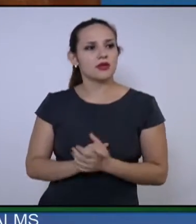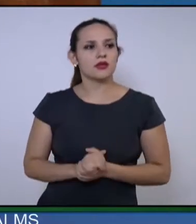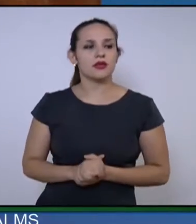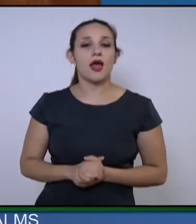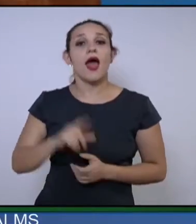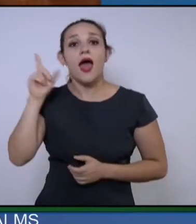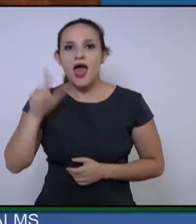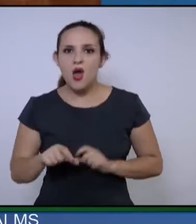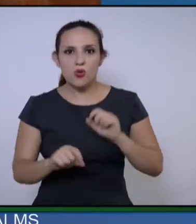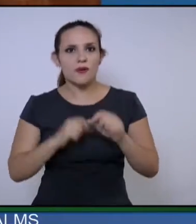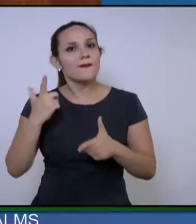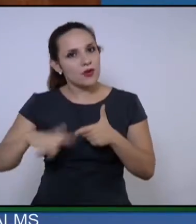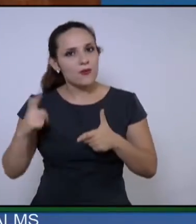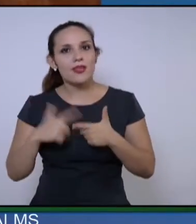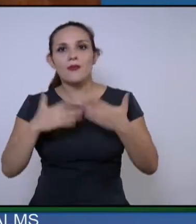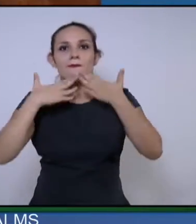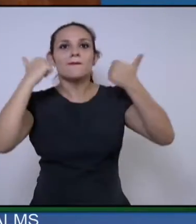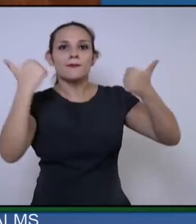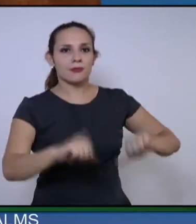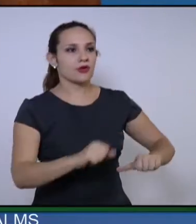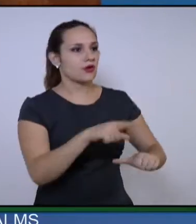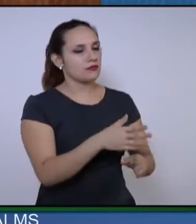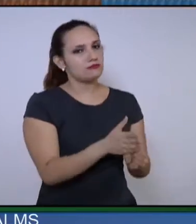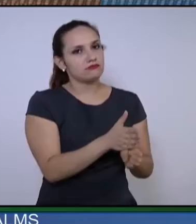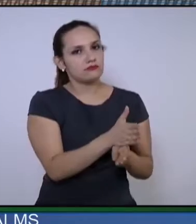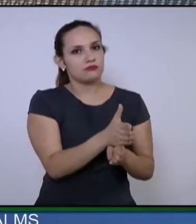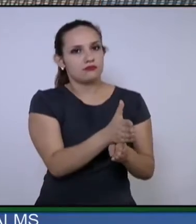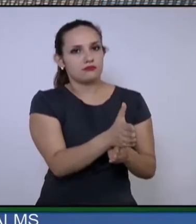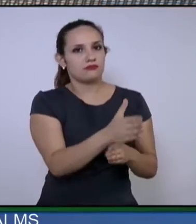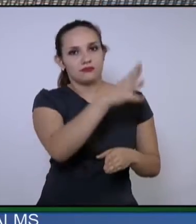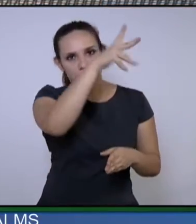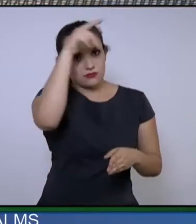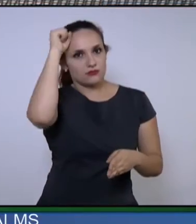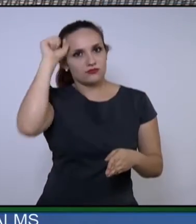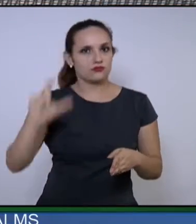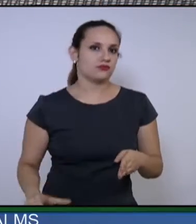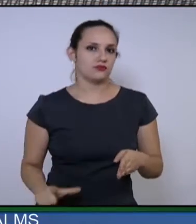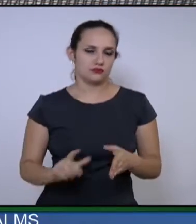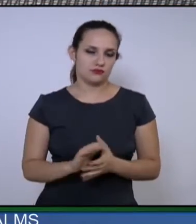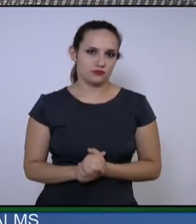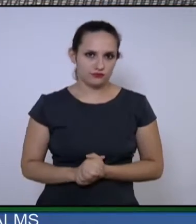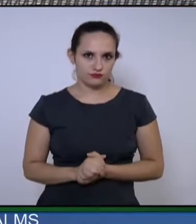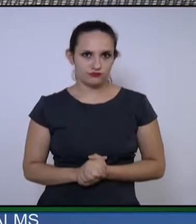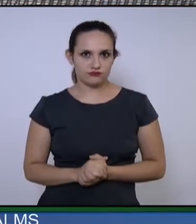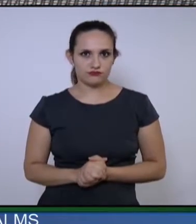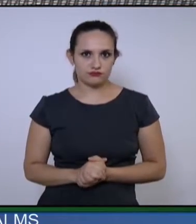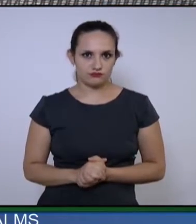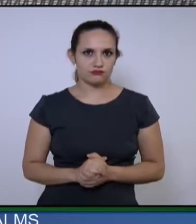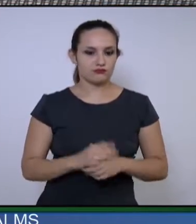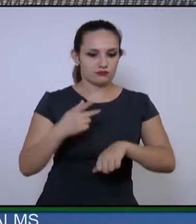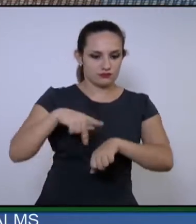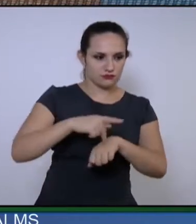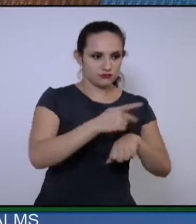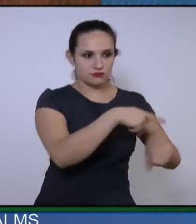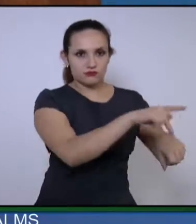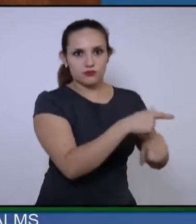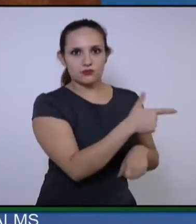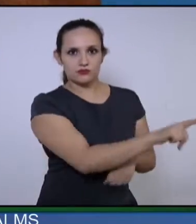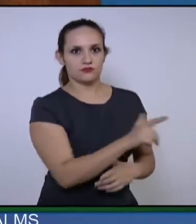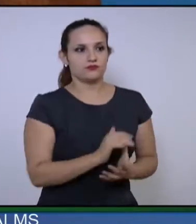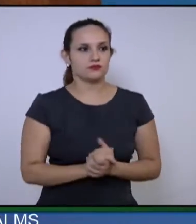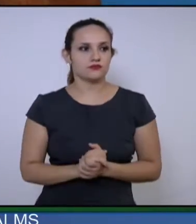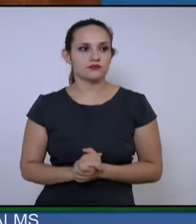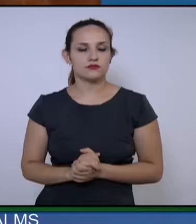pelas fronteiras brasileiras, mas notadamente passavam pela fronteira do Mato Grosso do Sul. Ao mesmo tempo em que